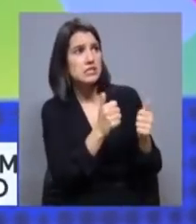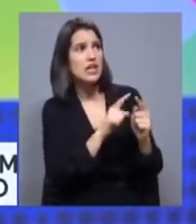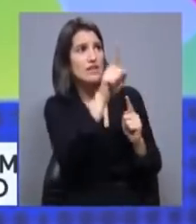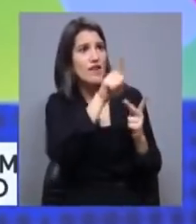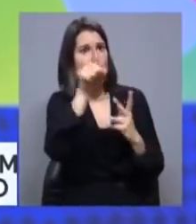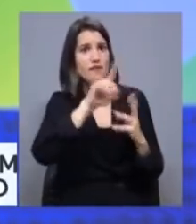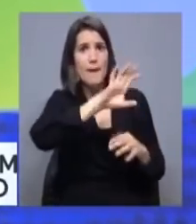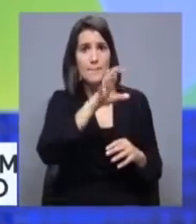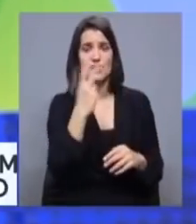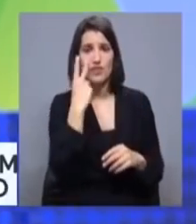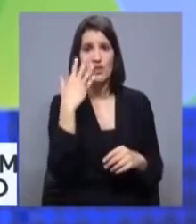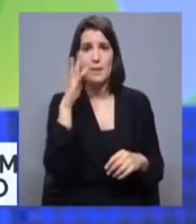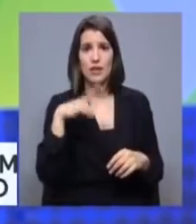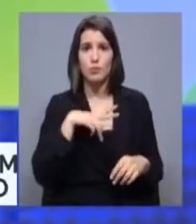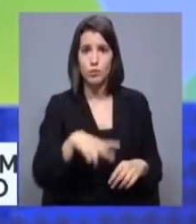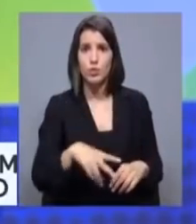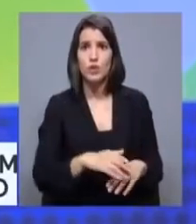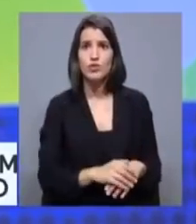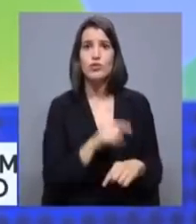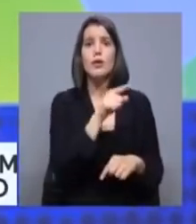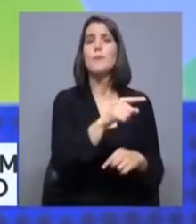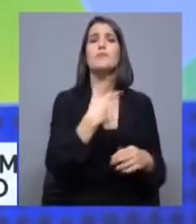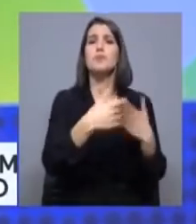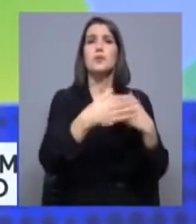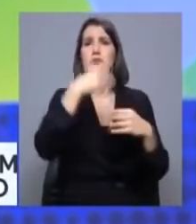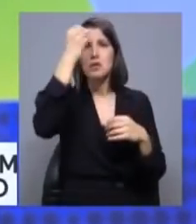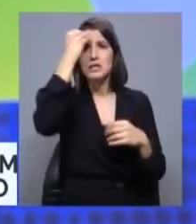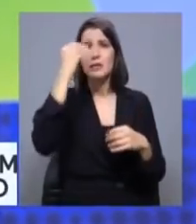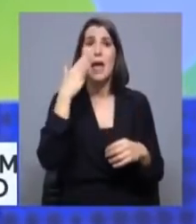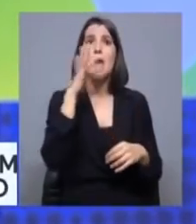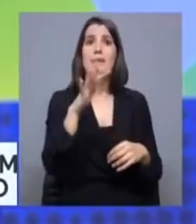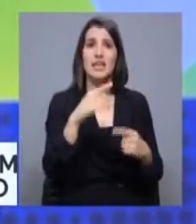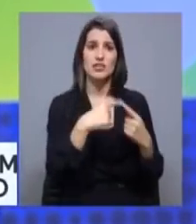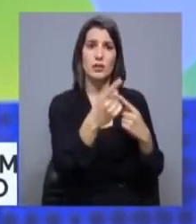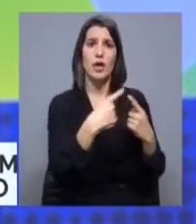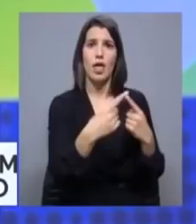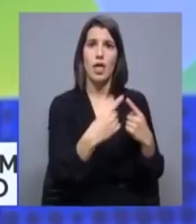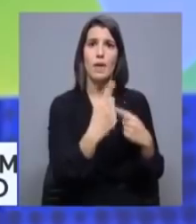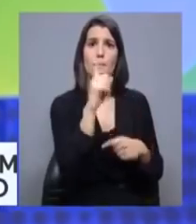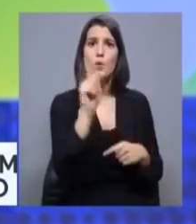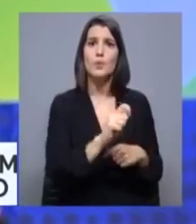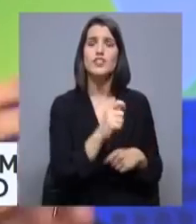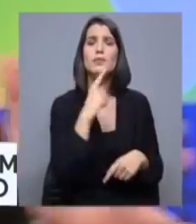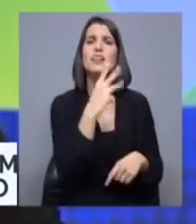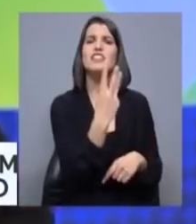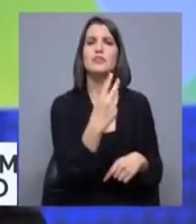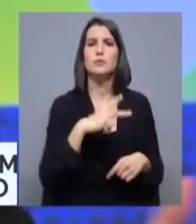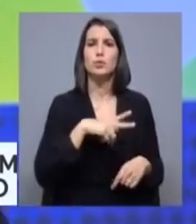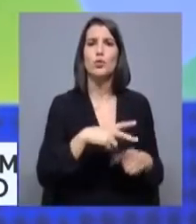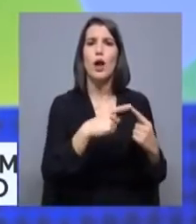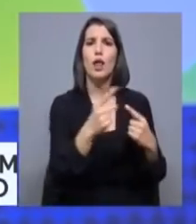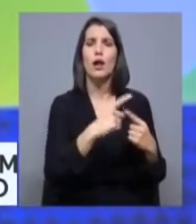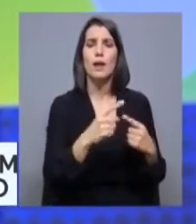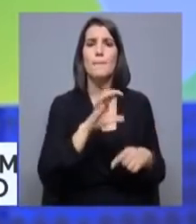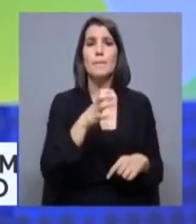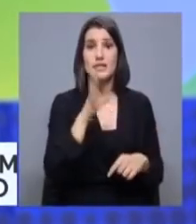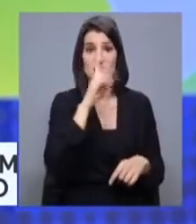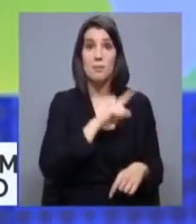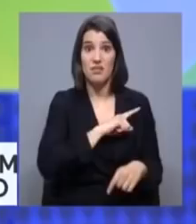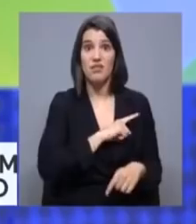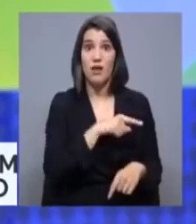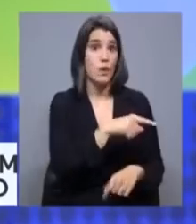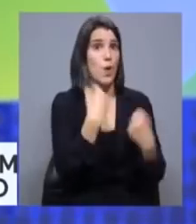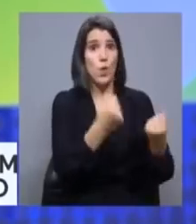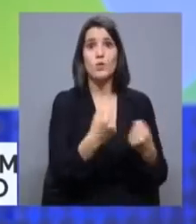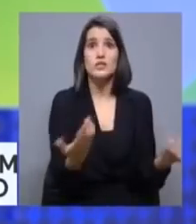para a diáspora ou não o pessoalmente entre o grau ignora que a imigrantes que fazem viagem de três vezes por mês para Portugal e se forem totalmente privacidade podem não